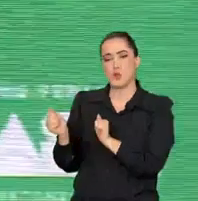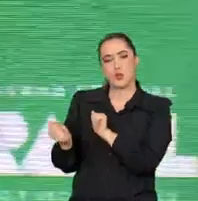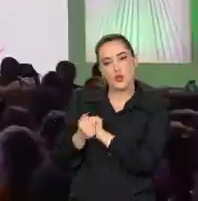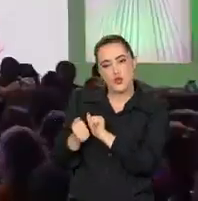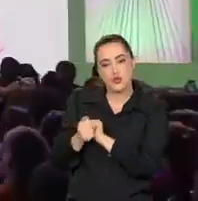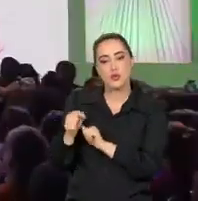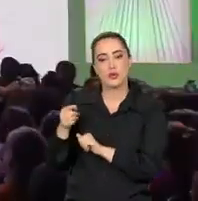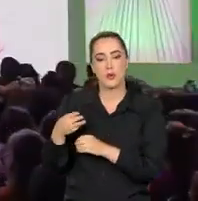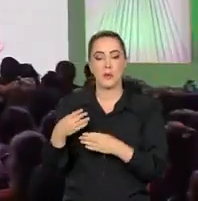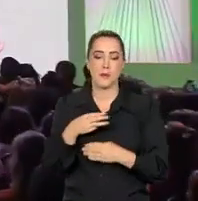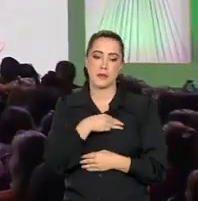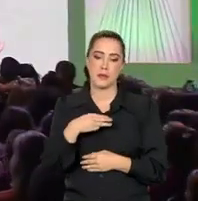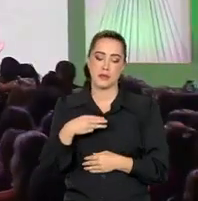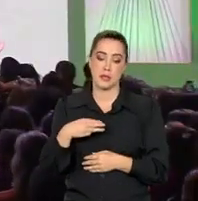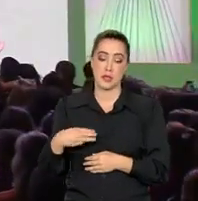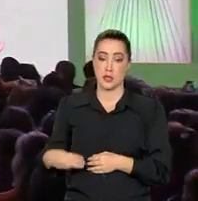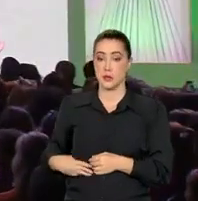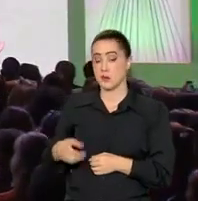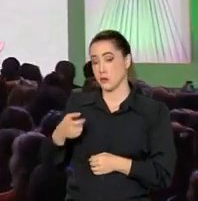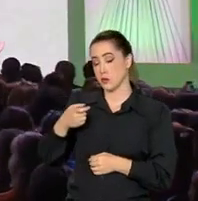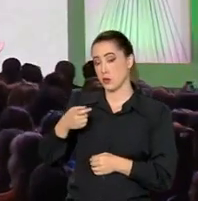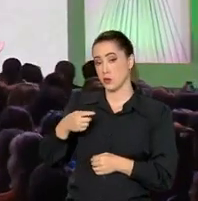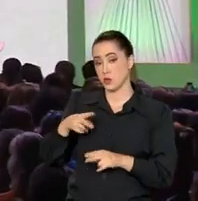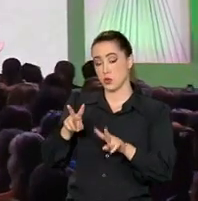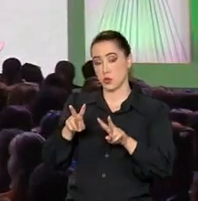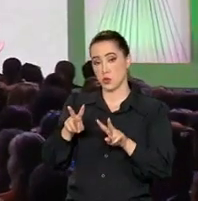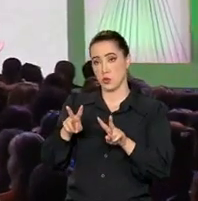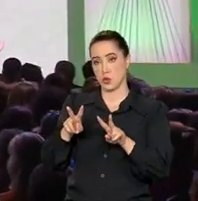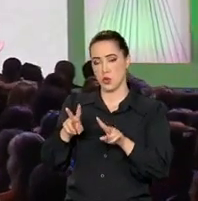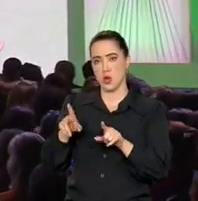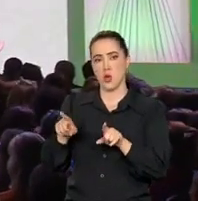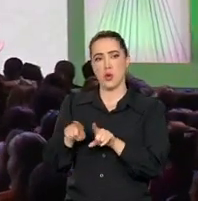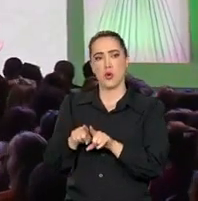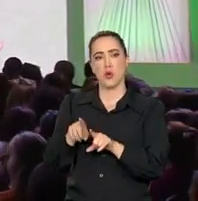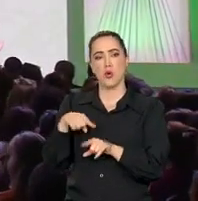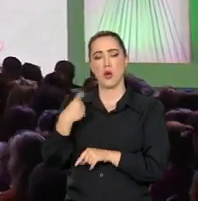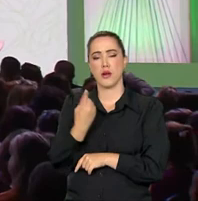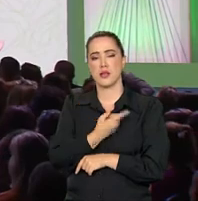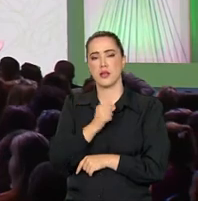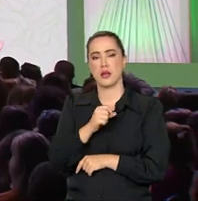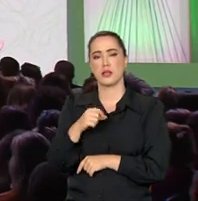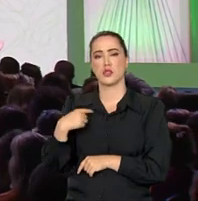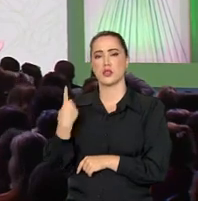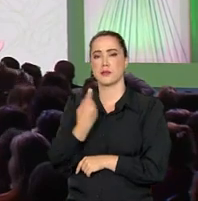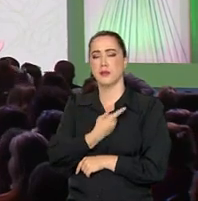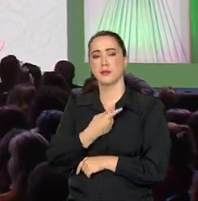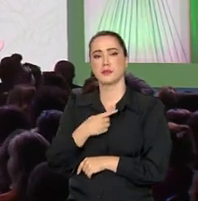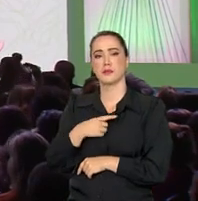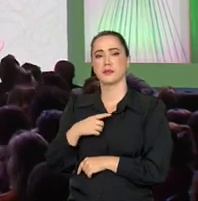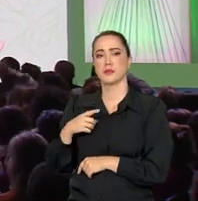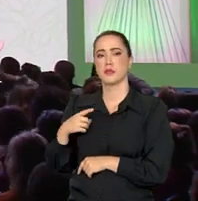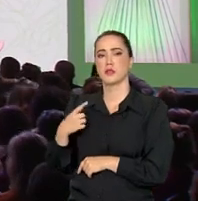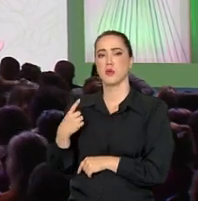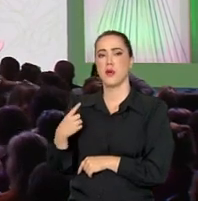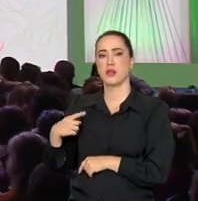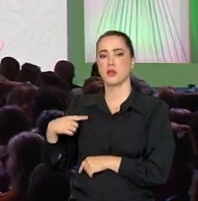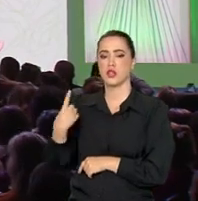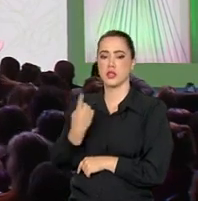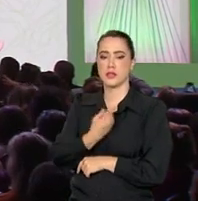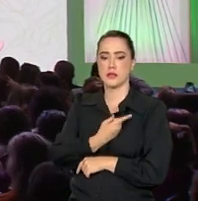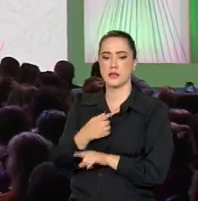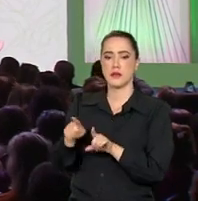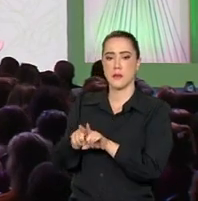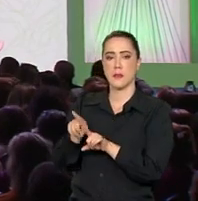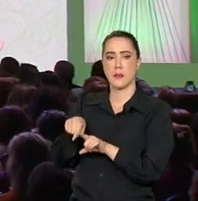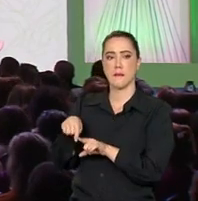lado o ministro Wellington Dias, que temos trabalhado juntos no programa Bolsa Família, porque uma das condicionalidades do Bolsa